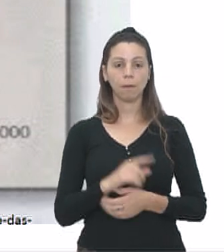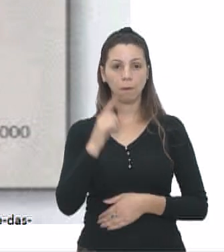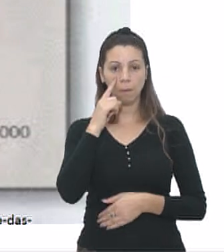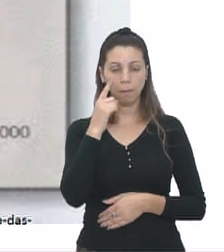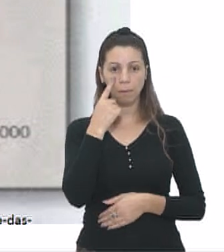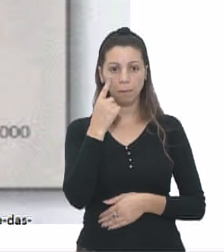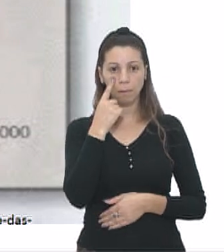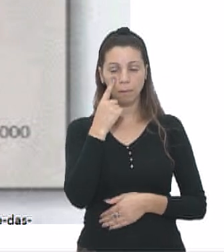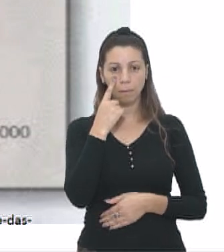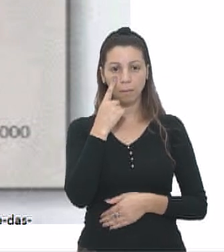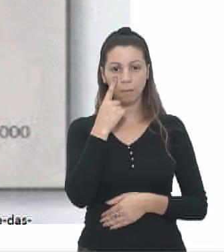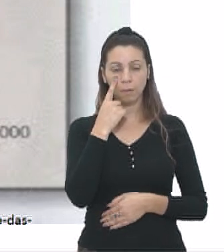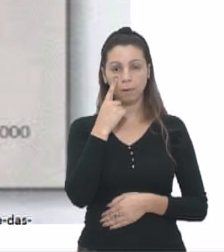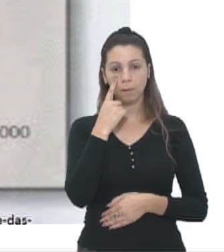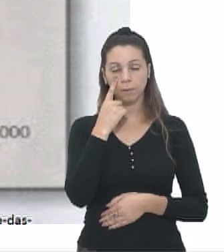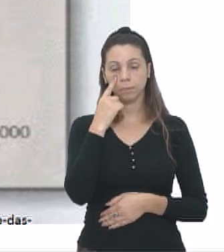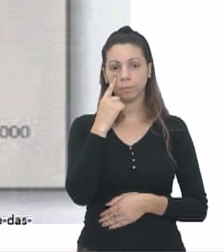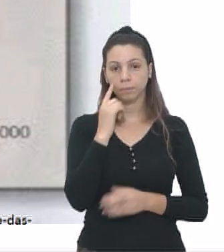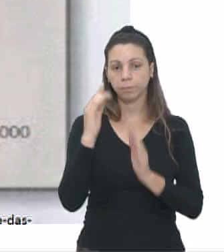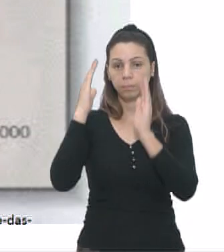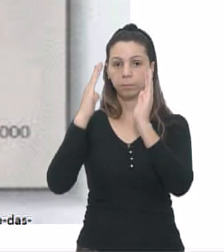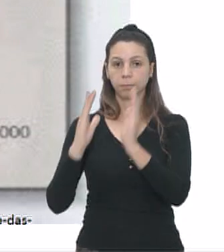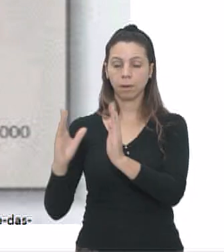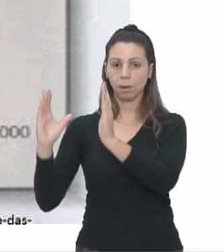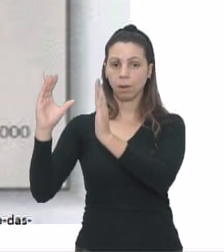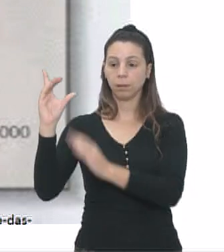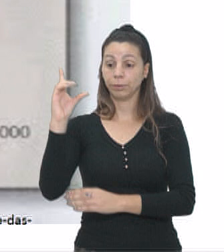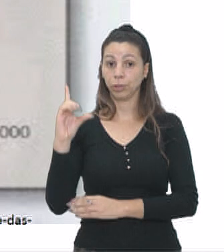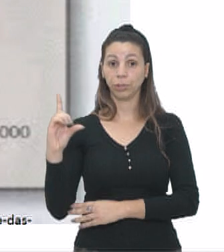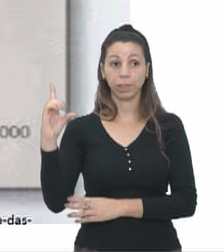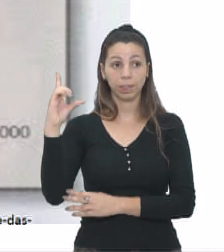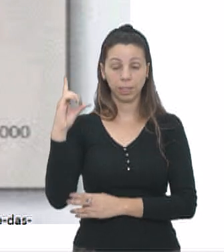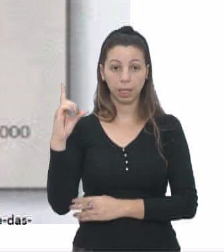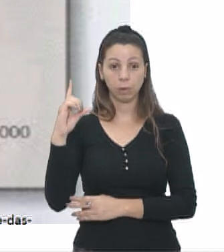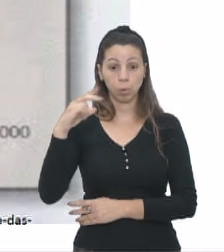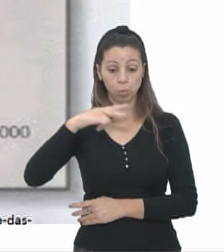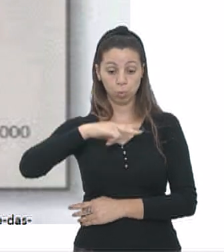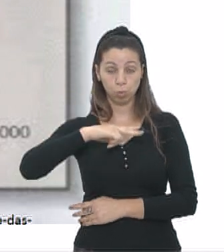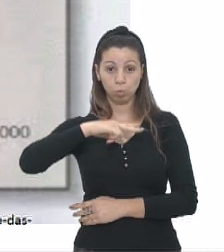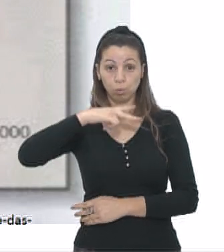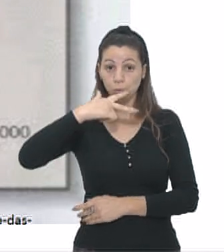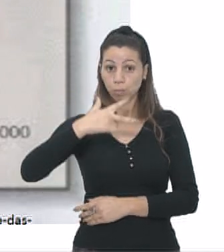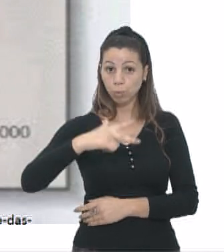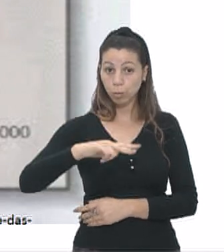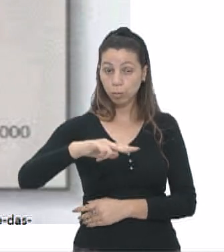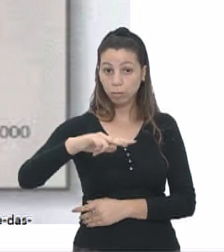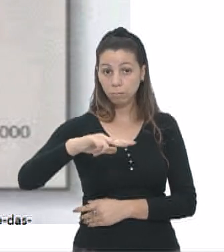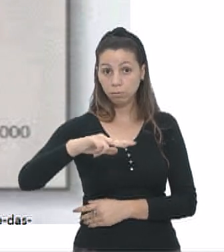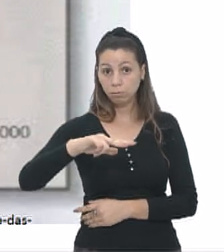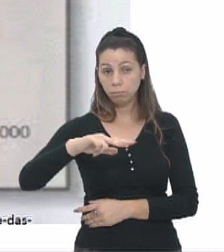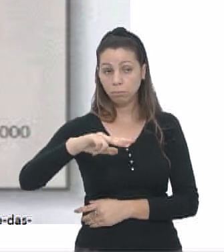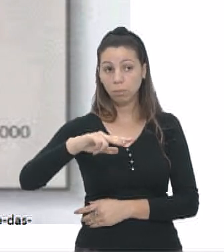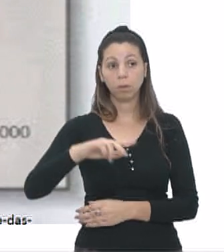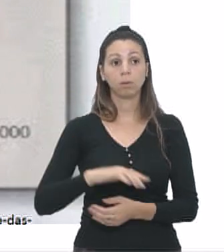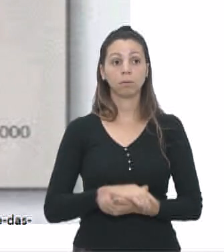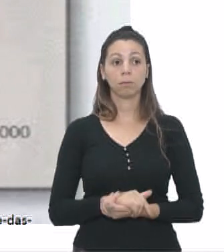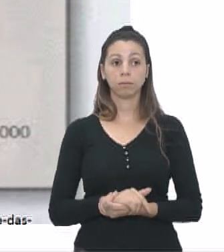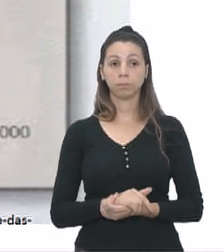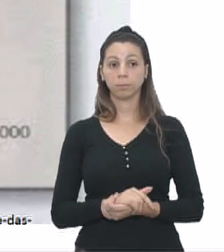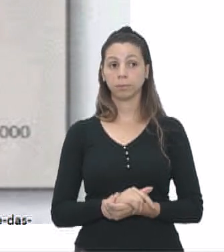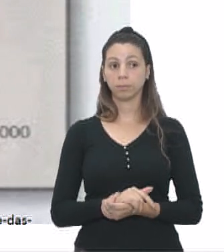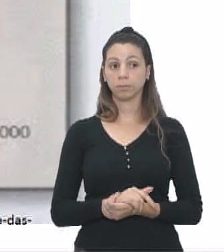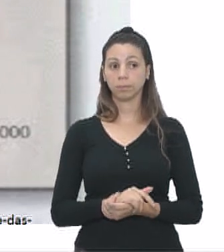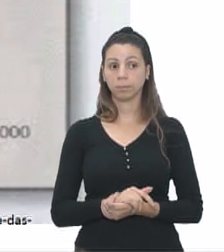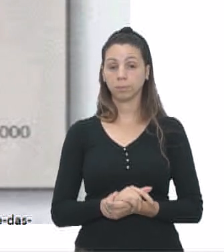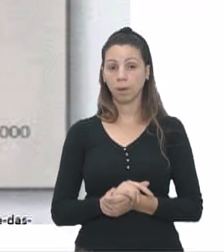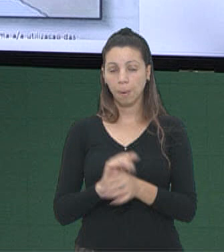no canto inferior direito do mapa de Portugal, do mapa da esquerda de Portugal, este aqui, ó,